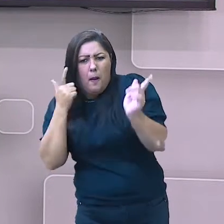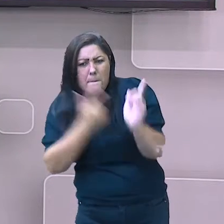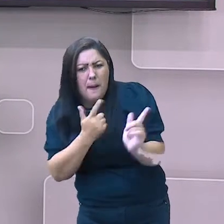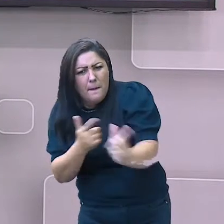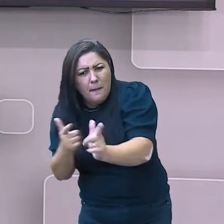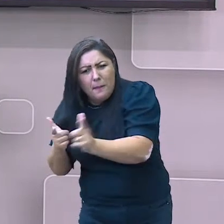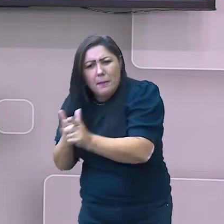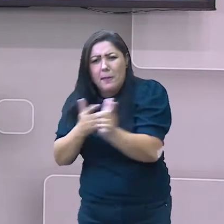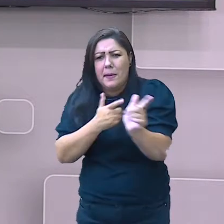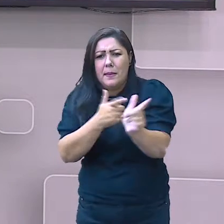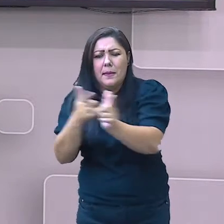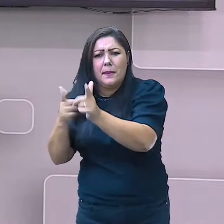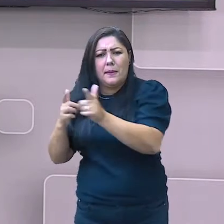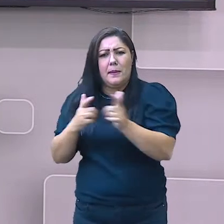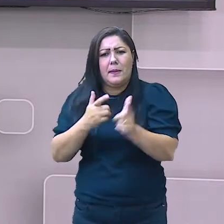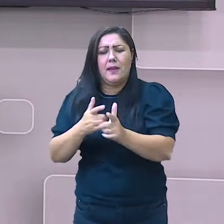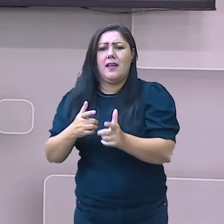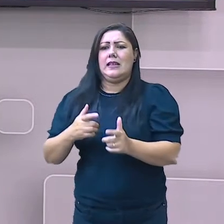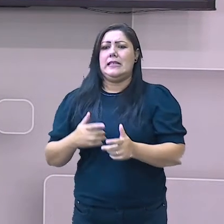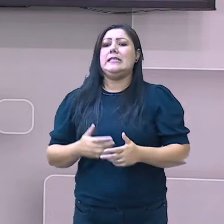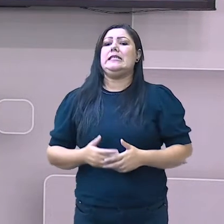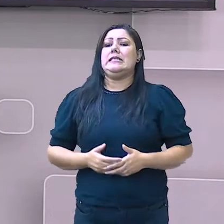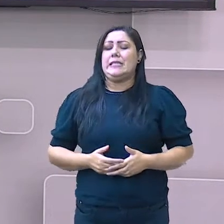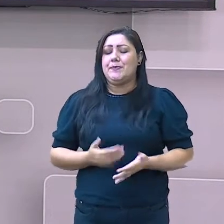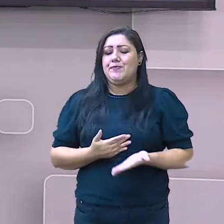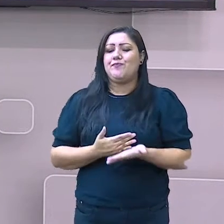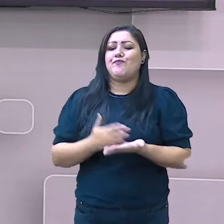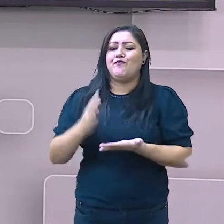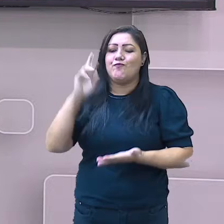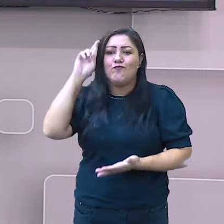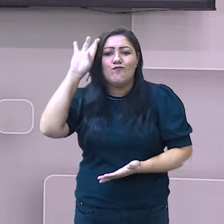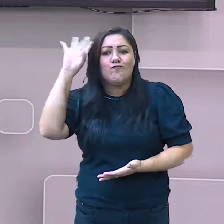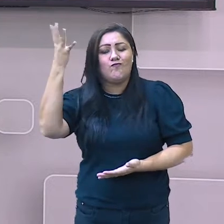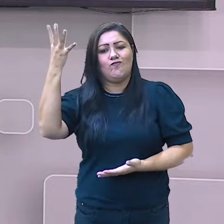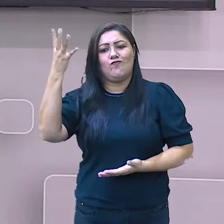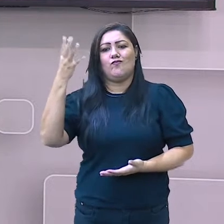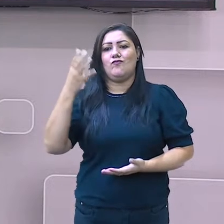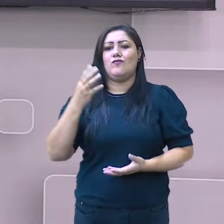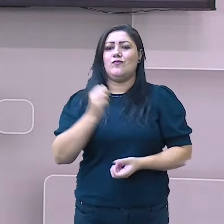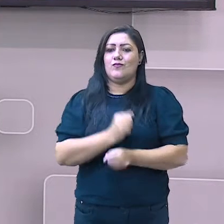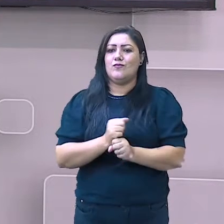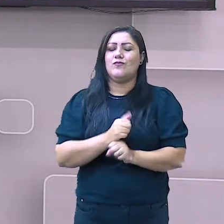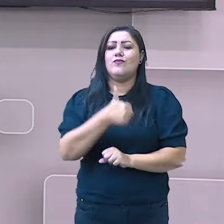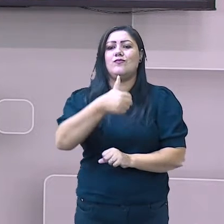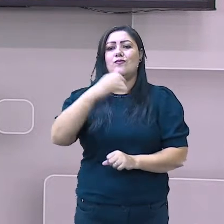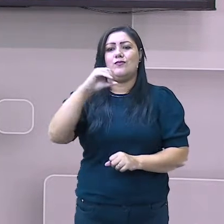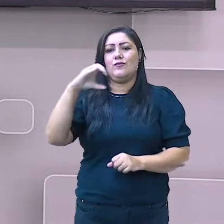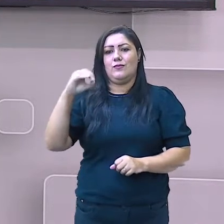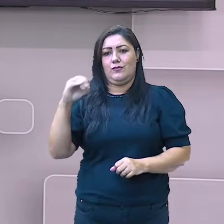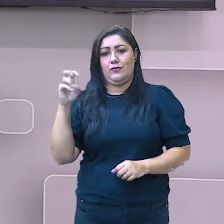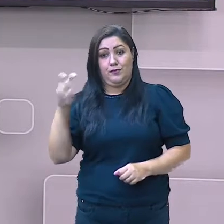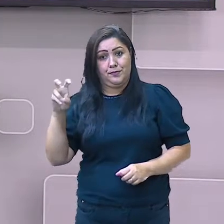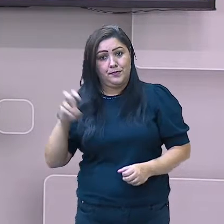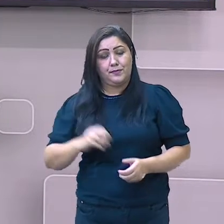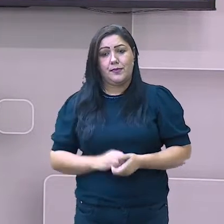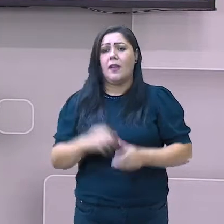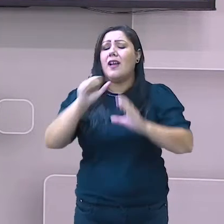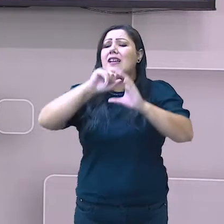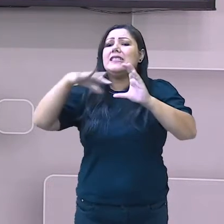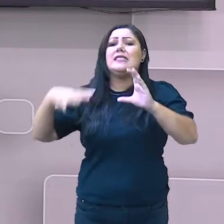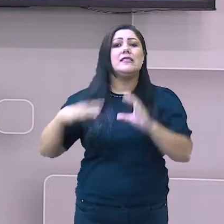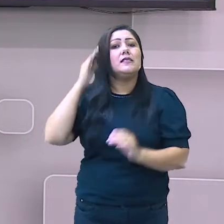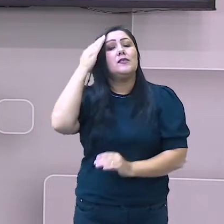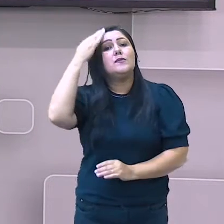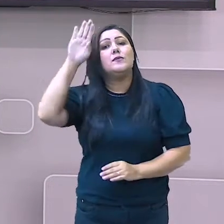Iniciava-se, assim, a Revolução de 1905. A principal característica dessa